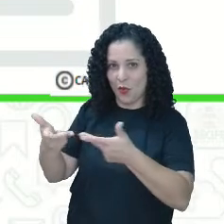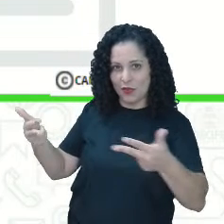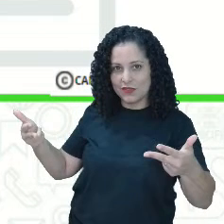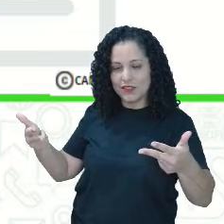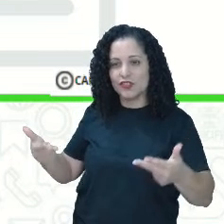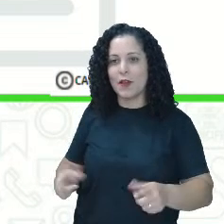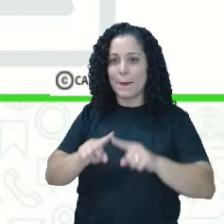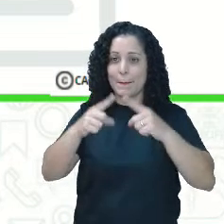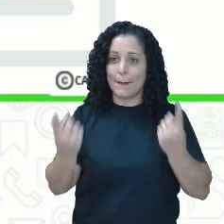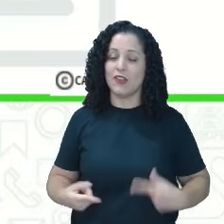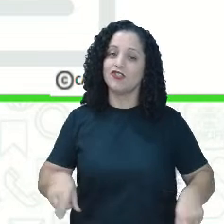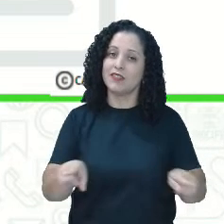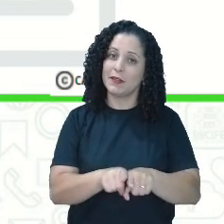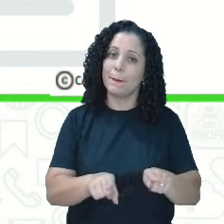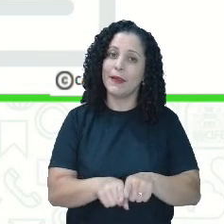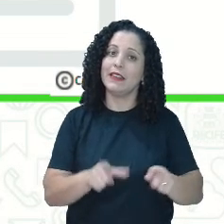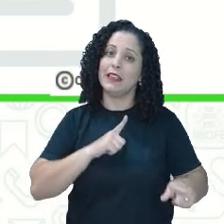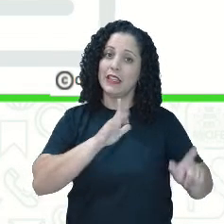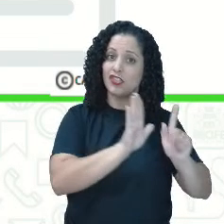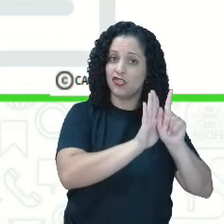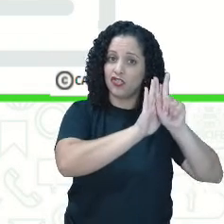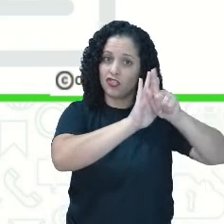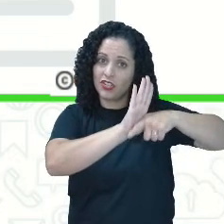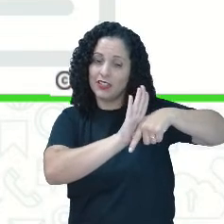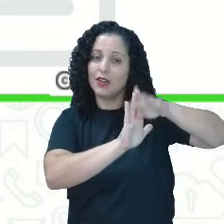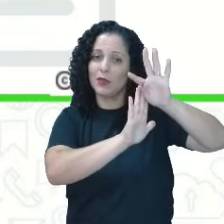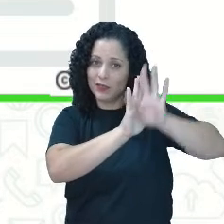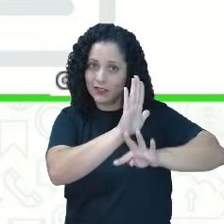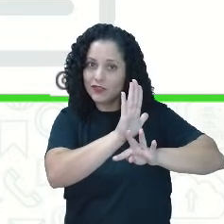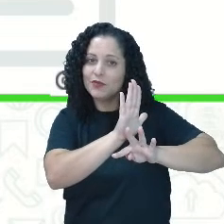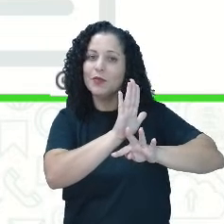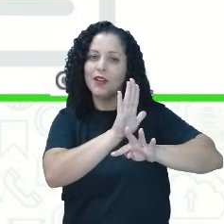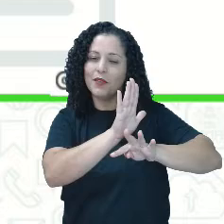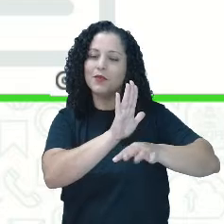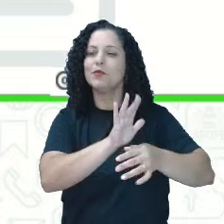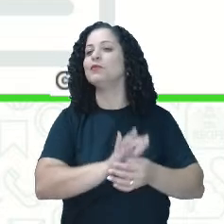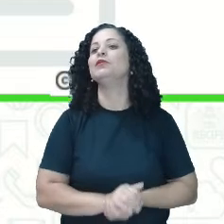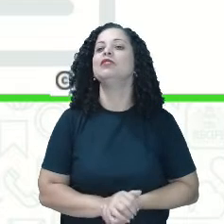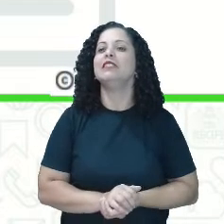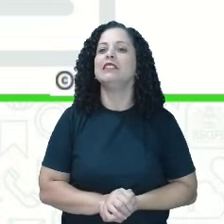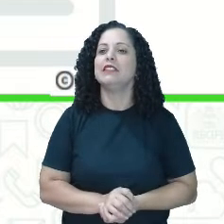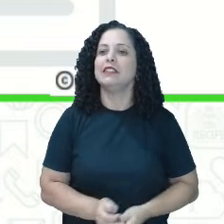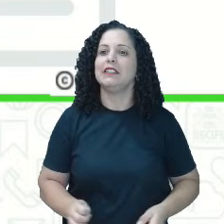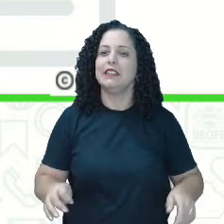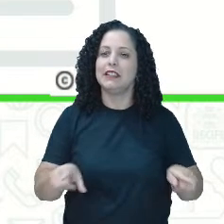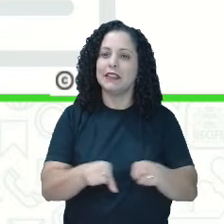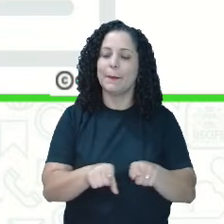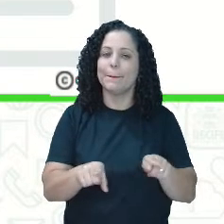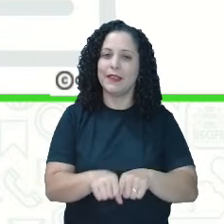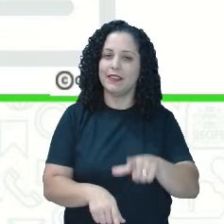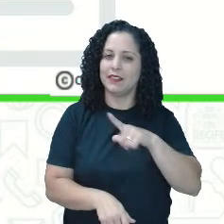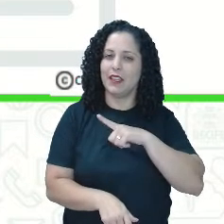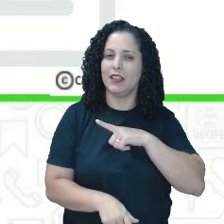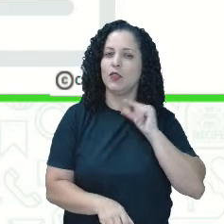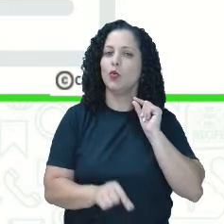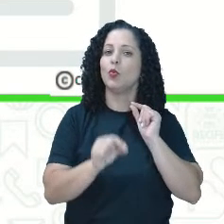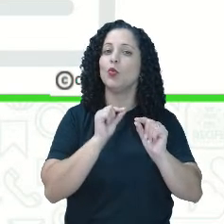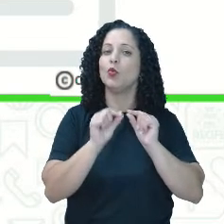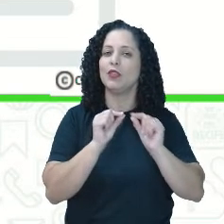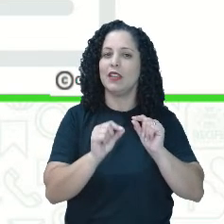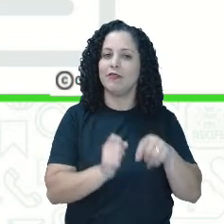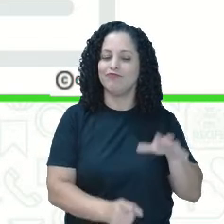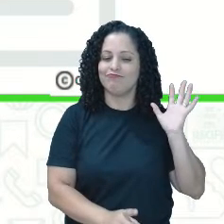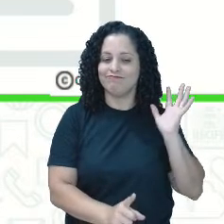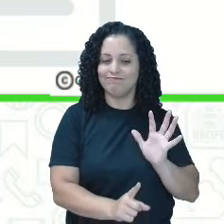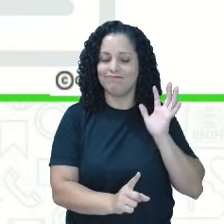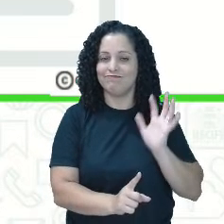cotidiano, existem alguns gêneros textuais que carregam uma intenção de persuadir